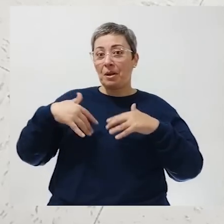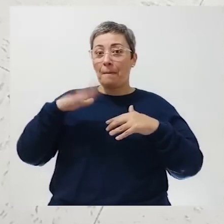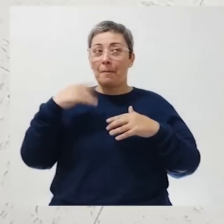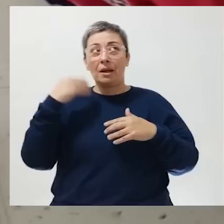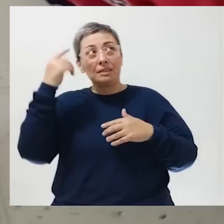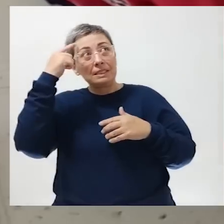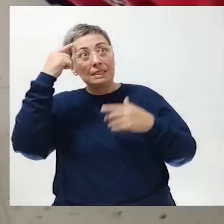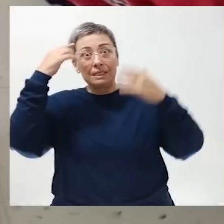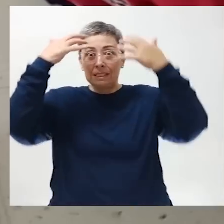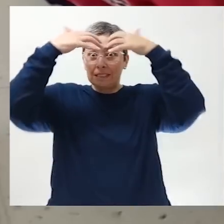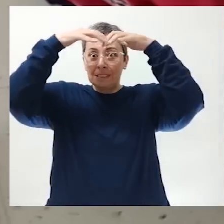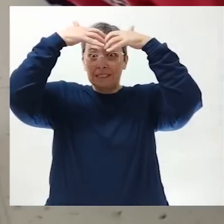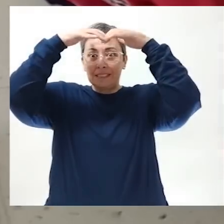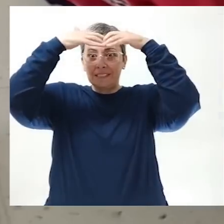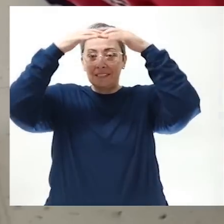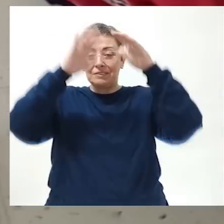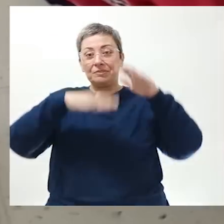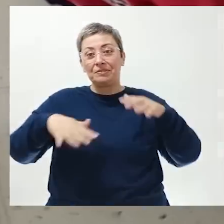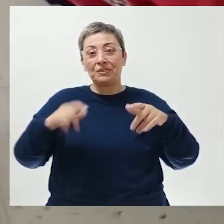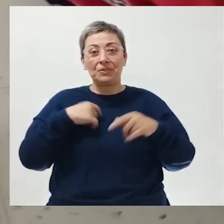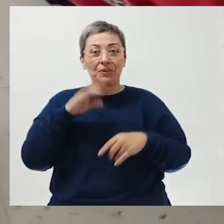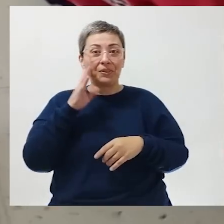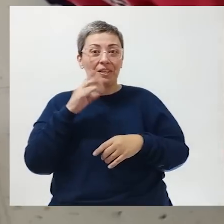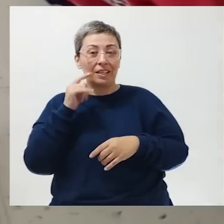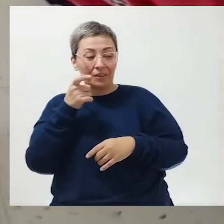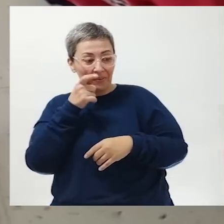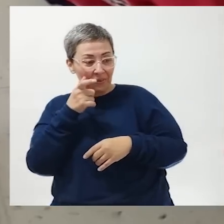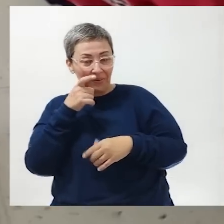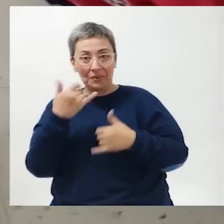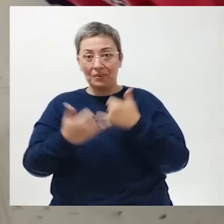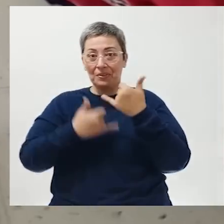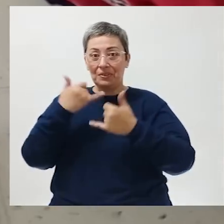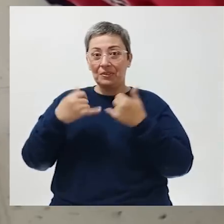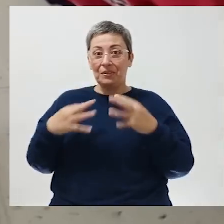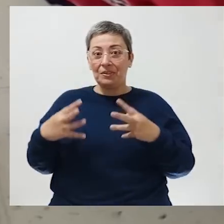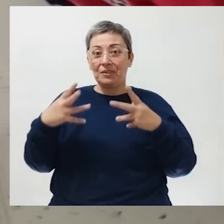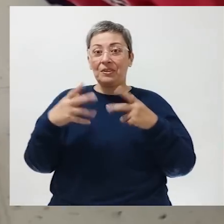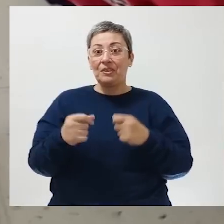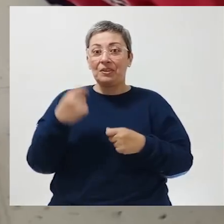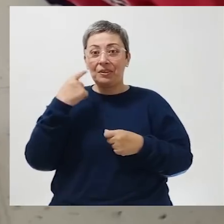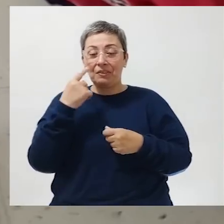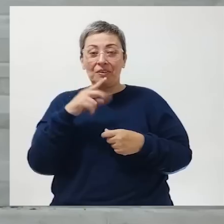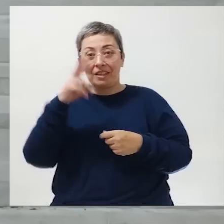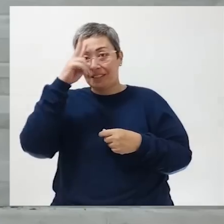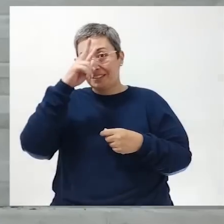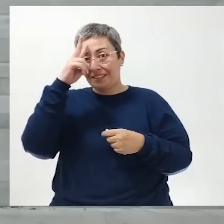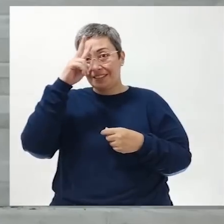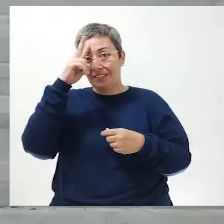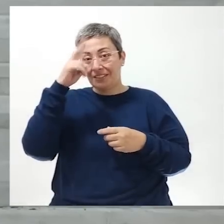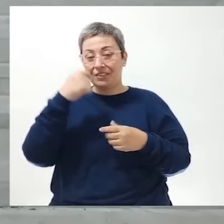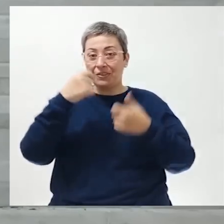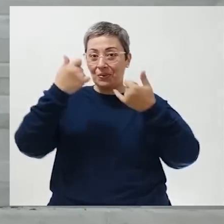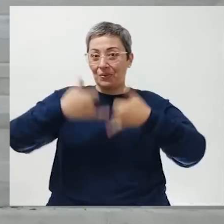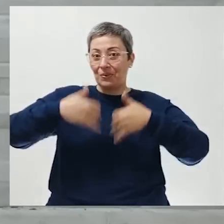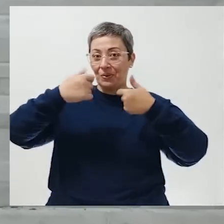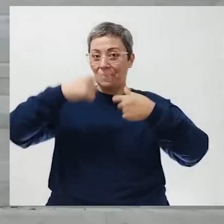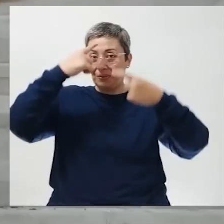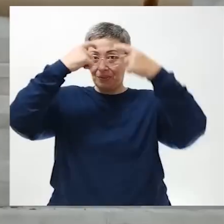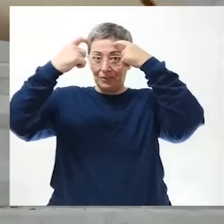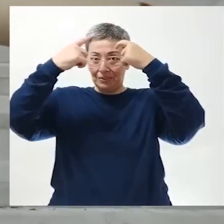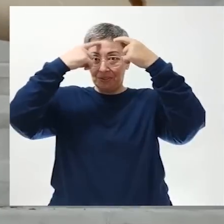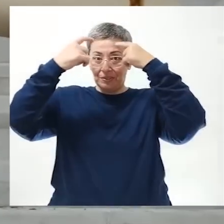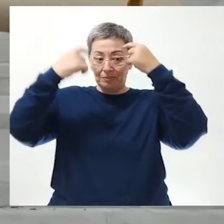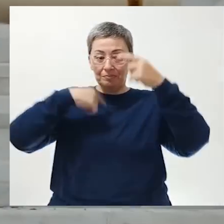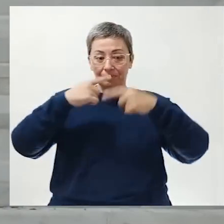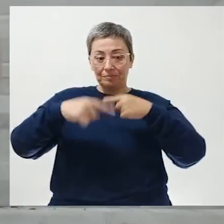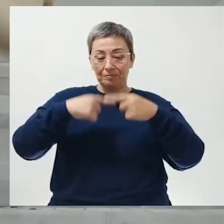os pensamentos da criança. O legal de observar essas brincadeiras todas é ver as histórias que as crianças criam.